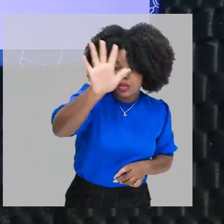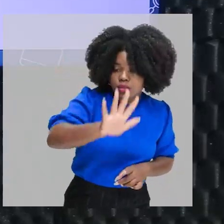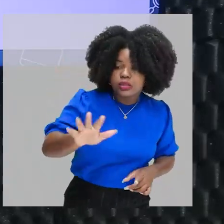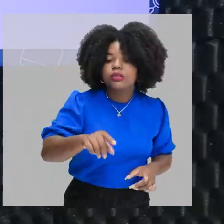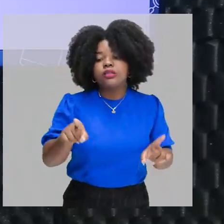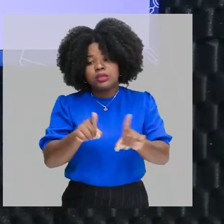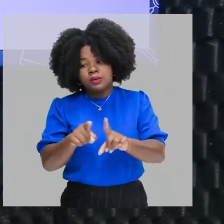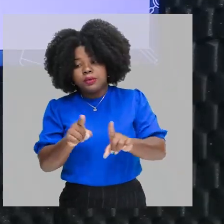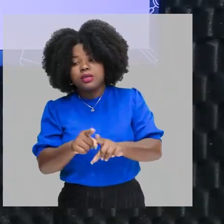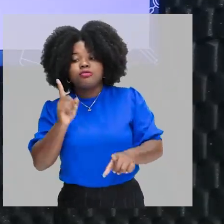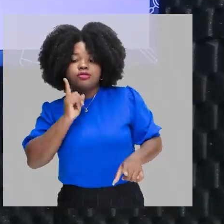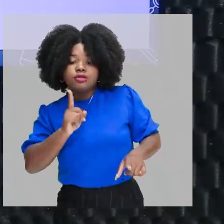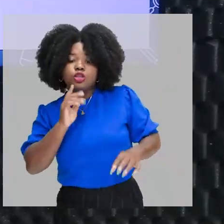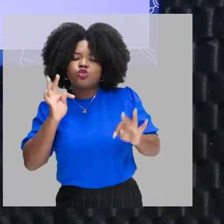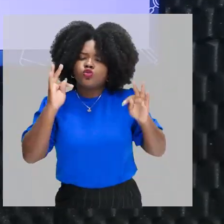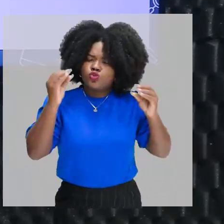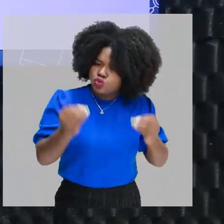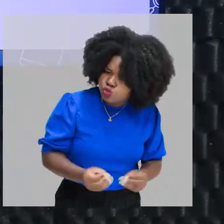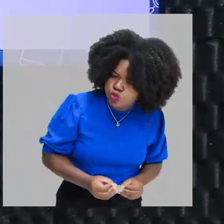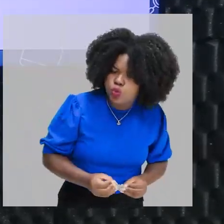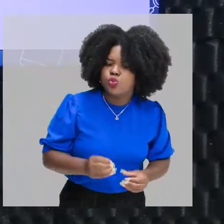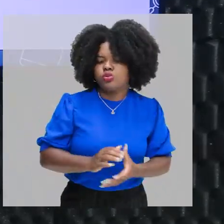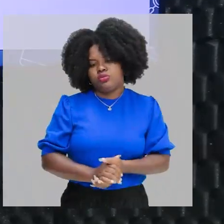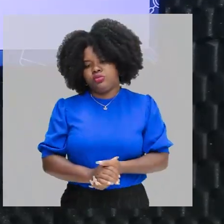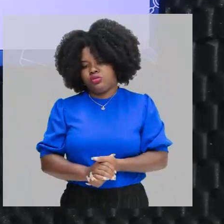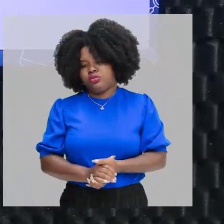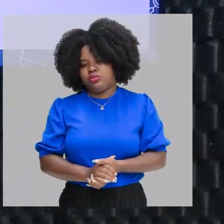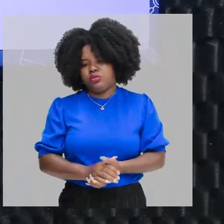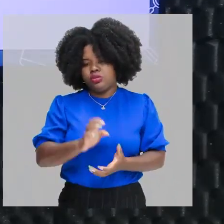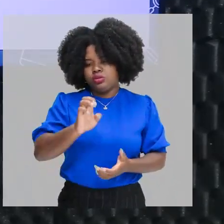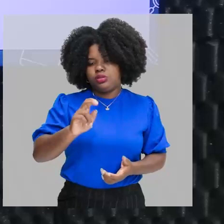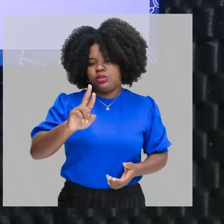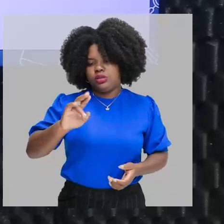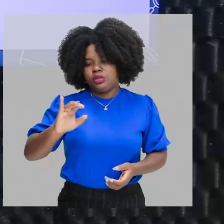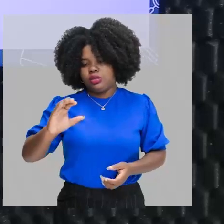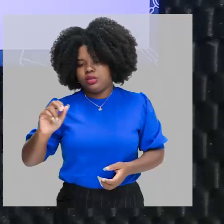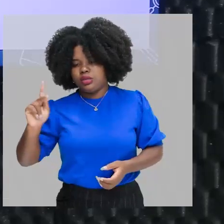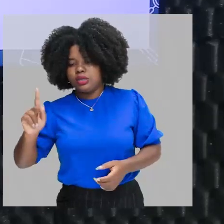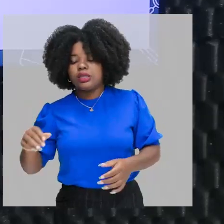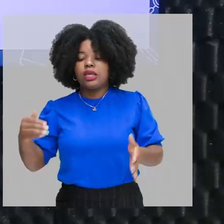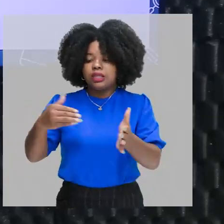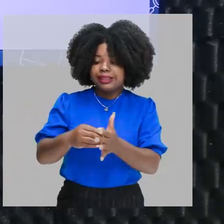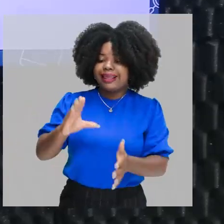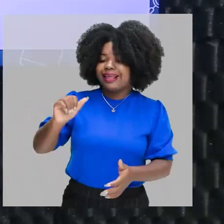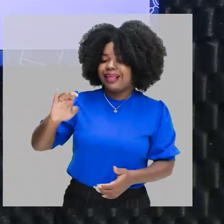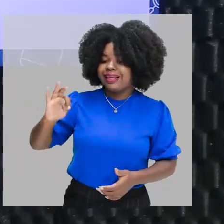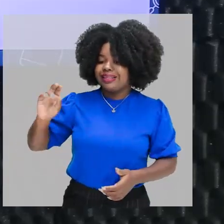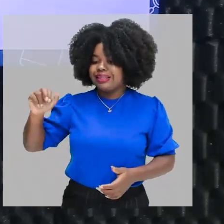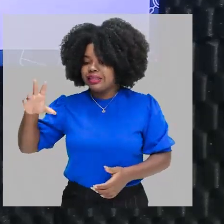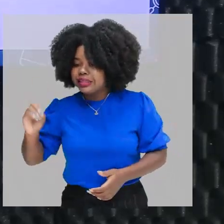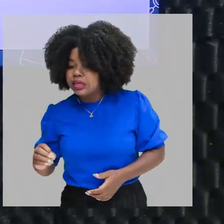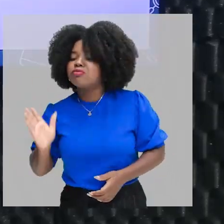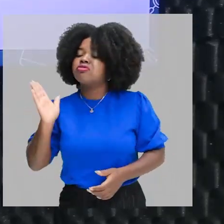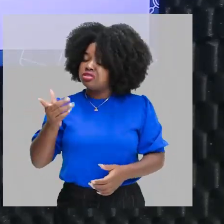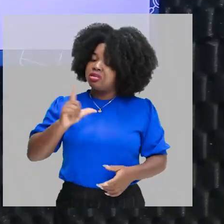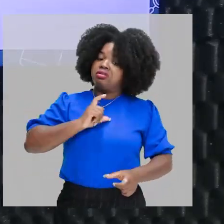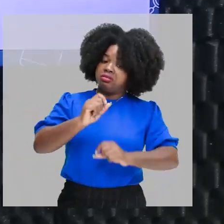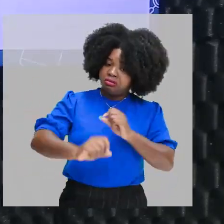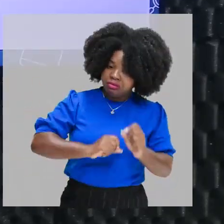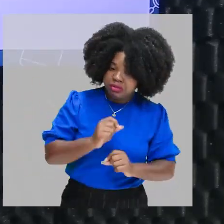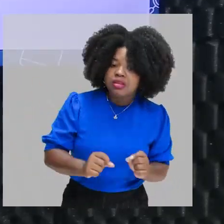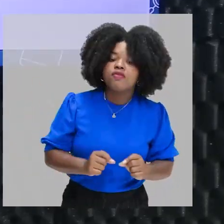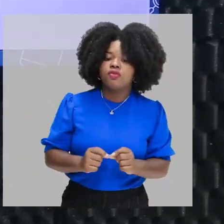Unidos. Todos, de Eric Clapton a Caetano Veloso, já realizaram suas incursões ao